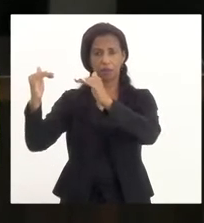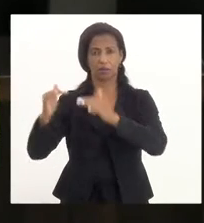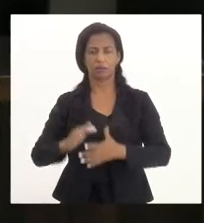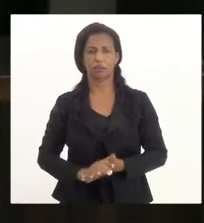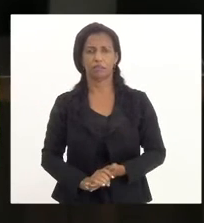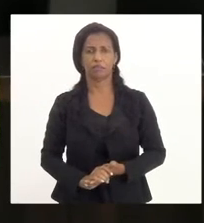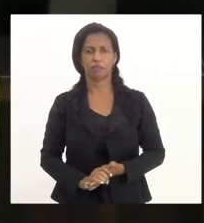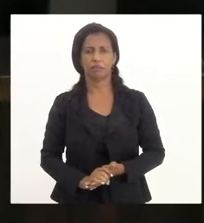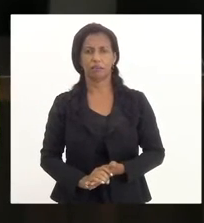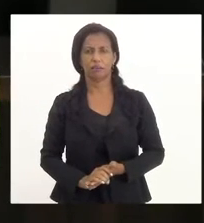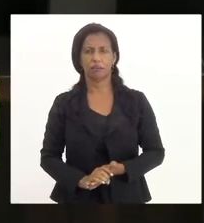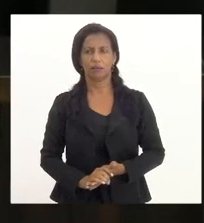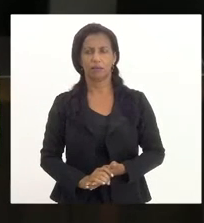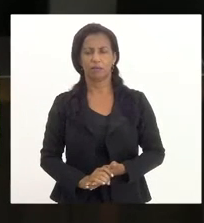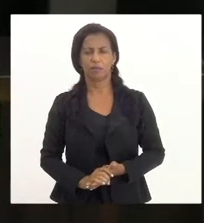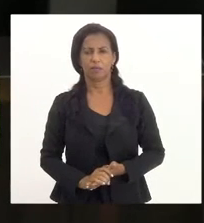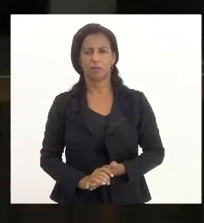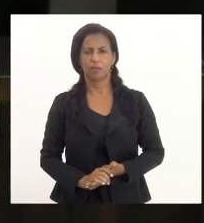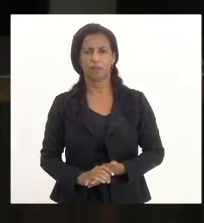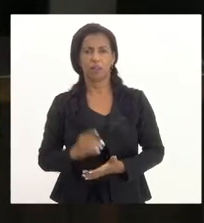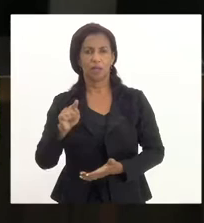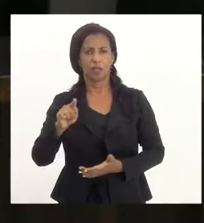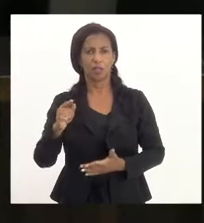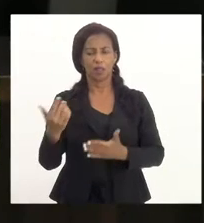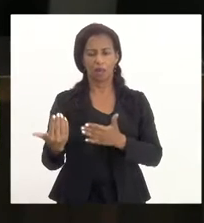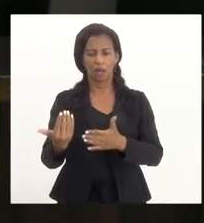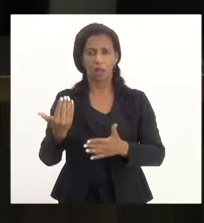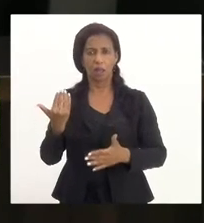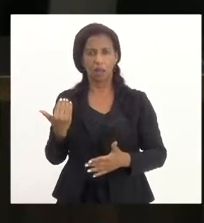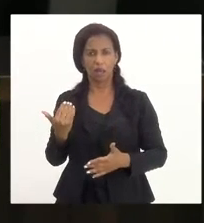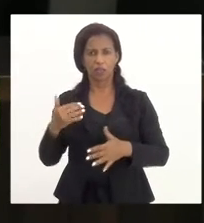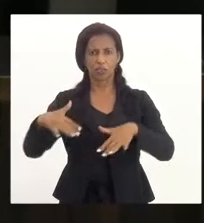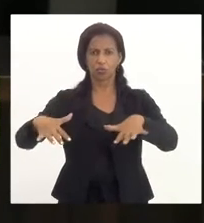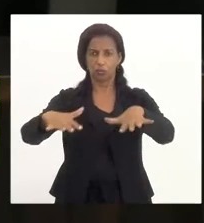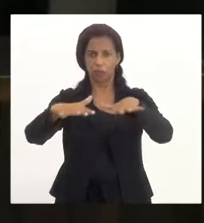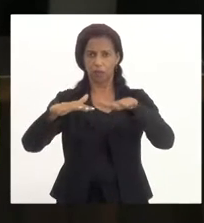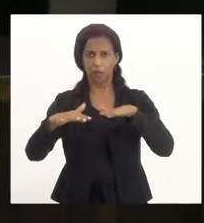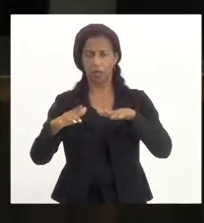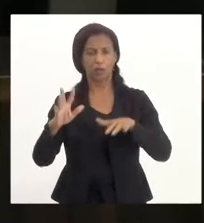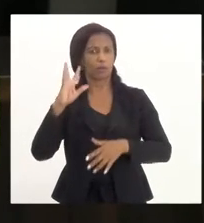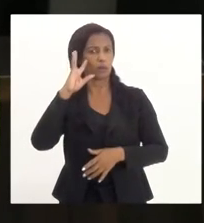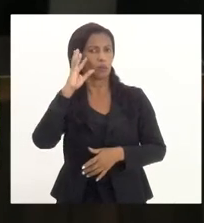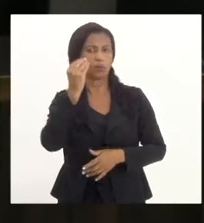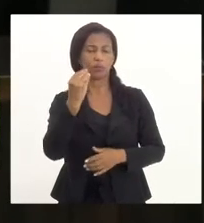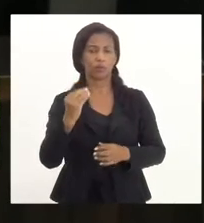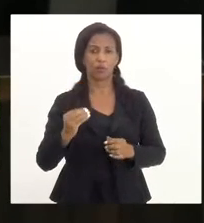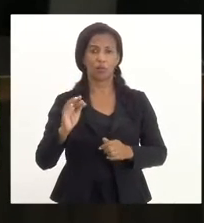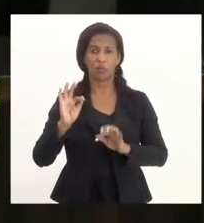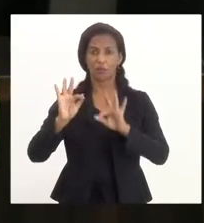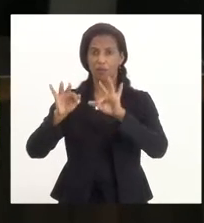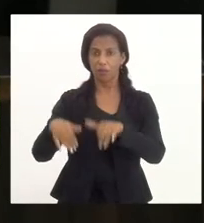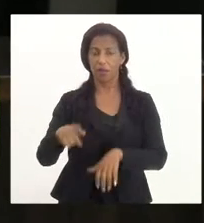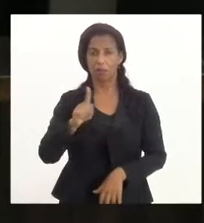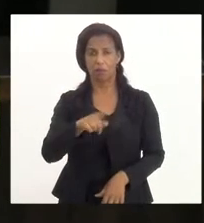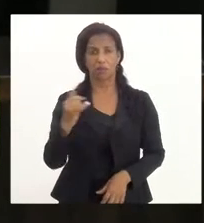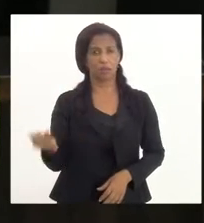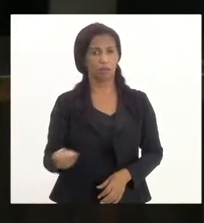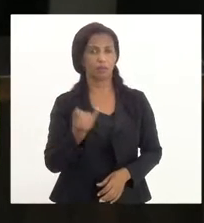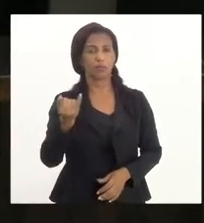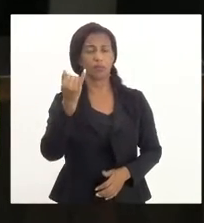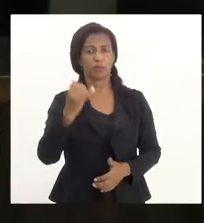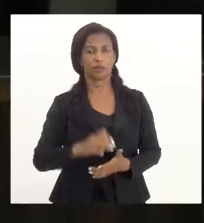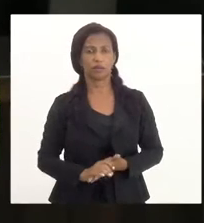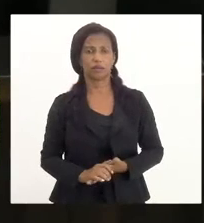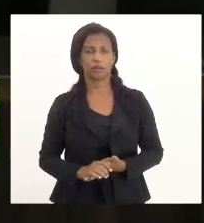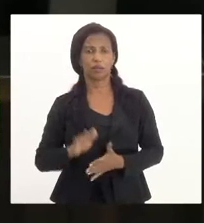EA Instância anterior ao plenário que também não é a decisão final mas é uma instância é importante